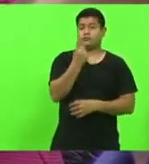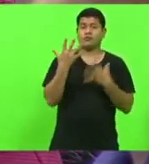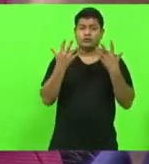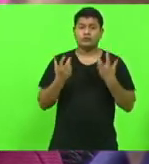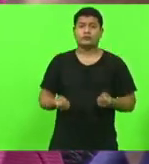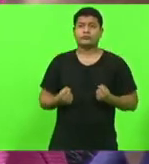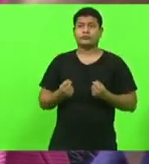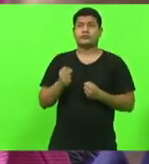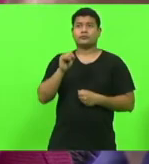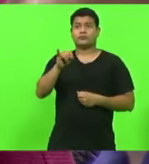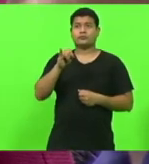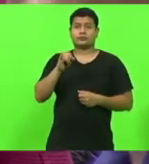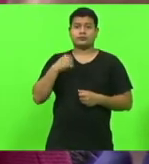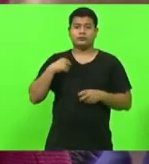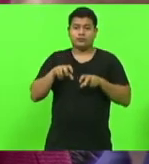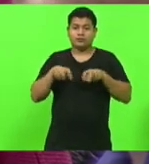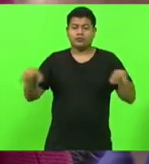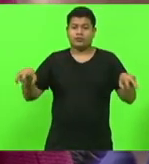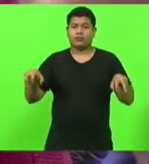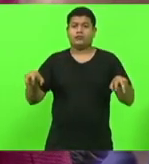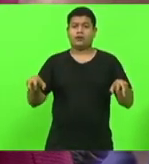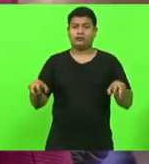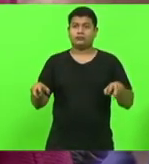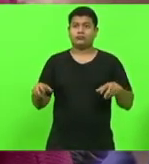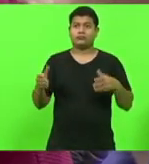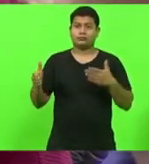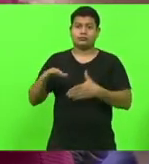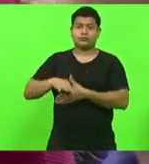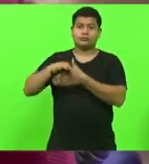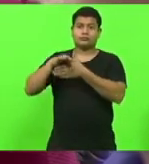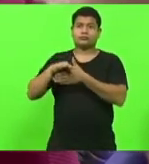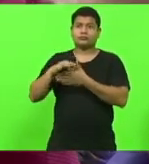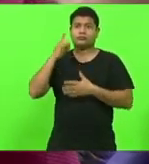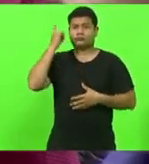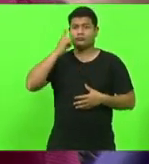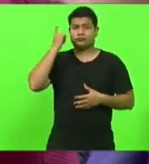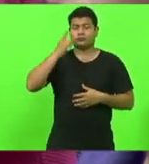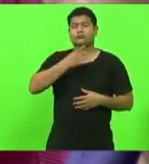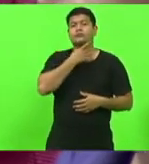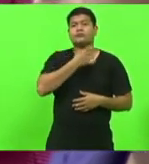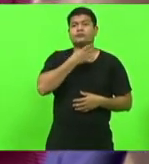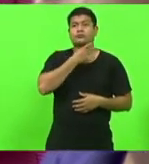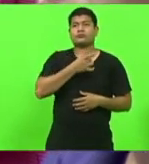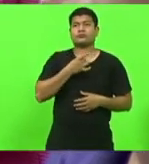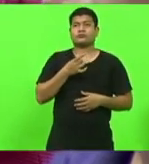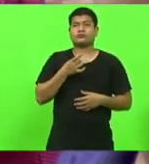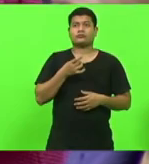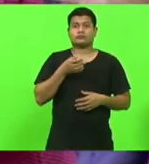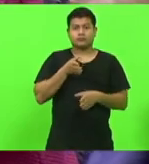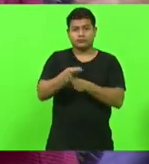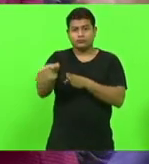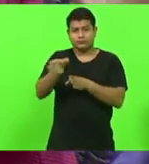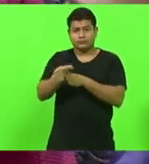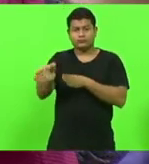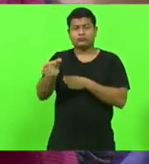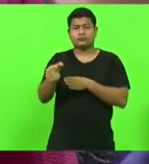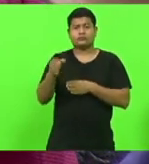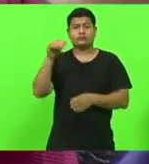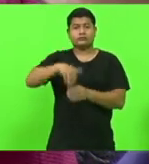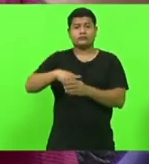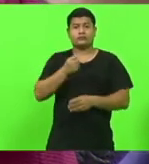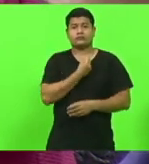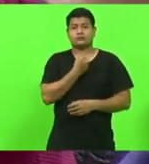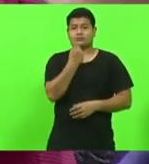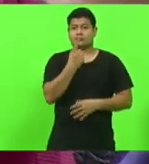autorizado pela bancada, pelo nosso eminente líder, deputado Cobalchini, eu encaminho o voto número